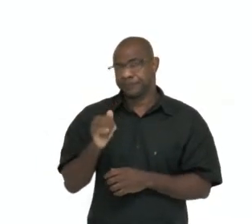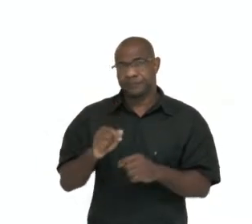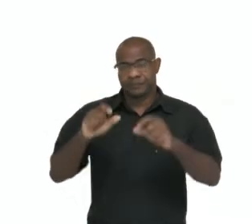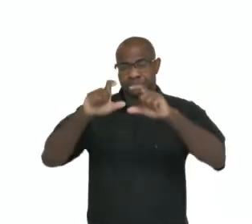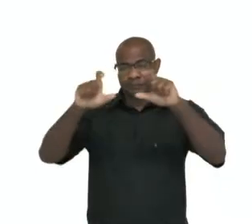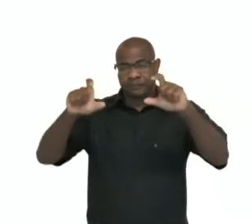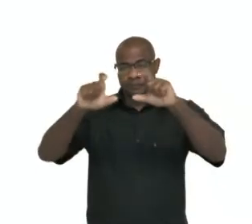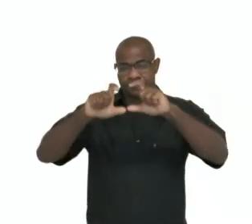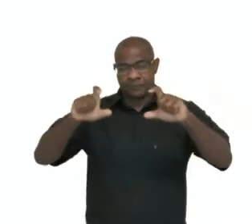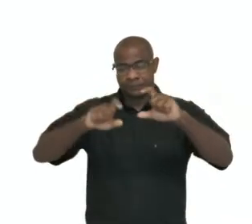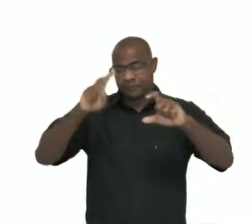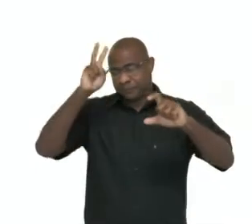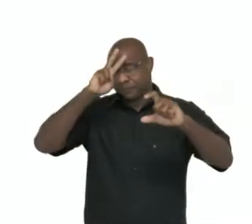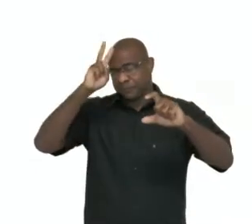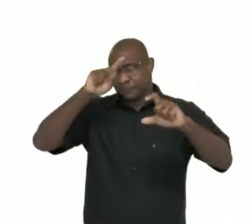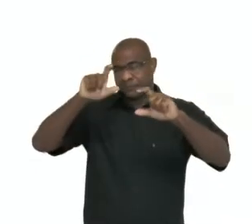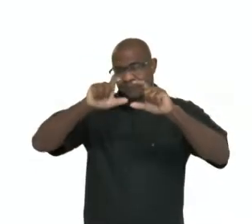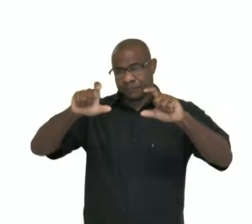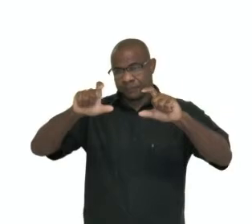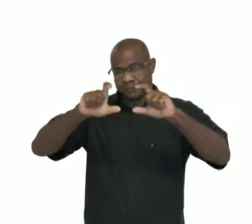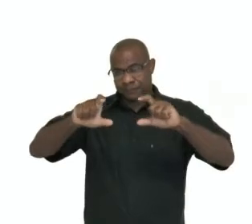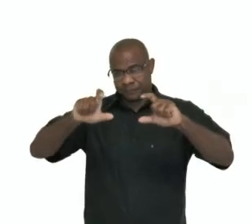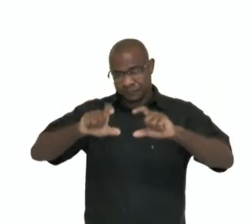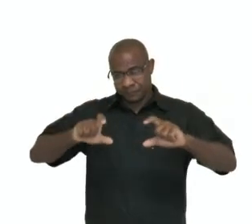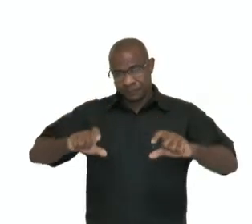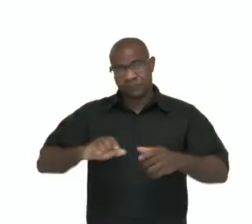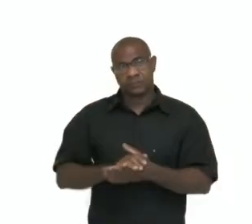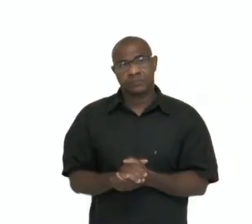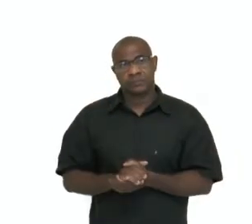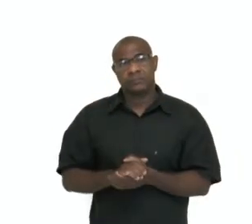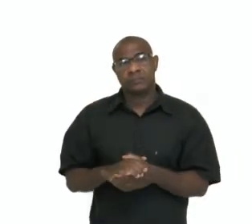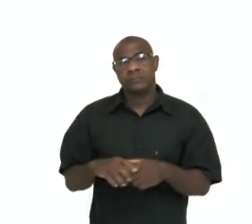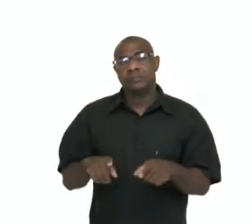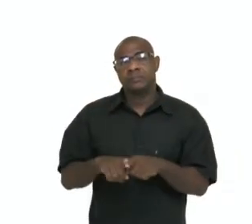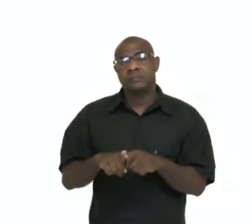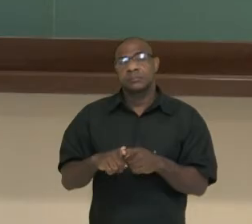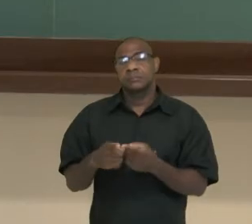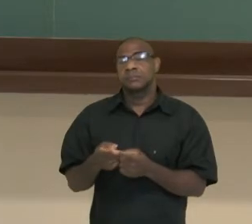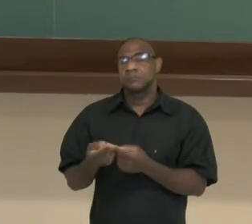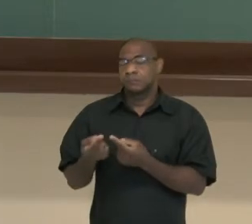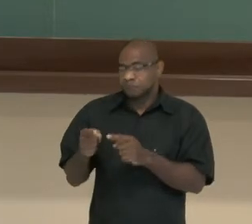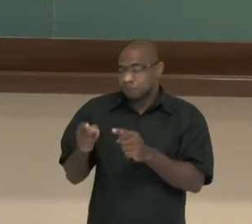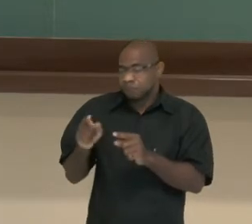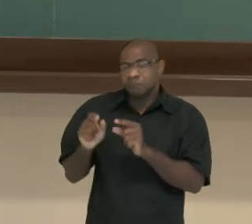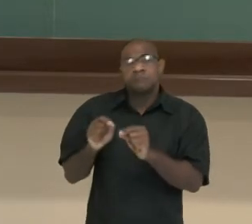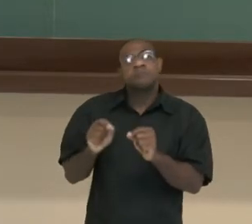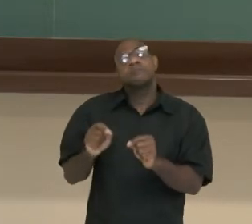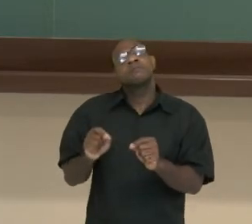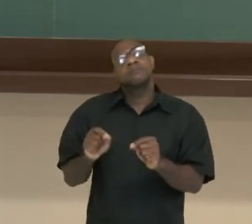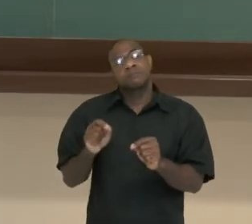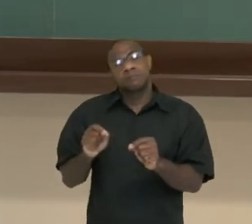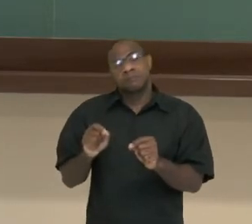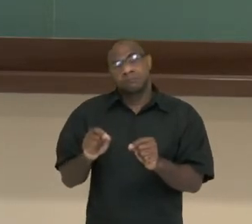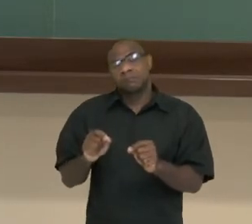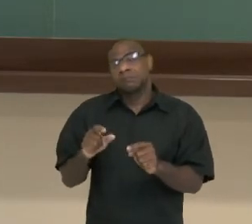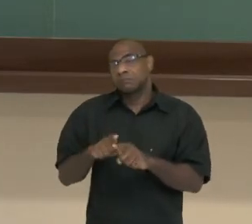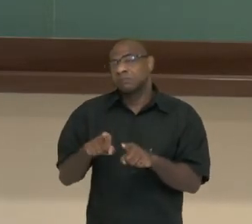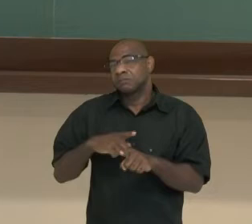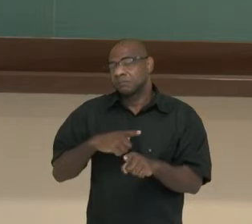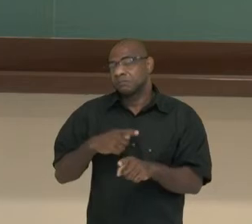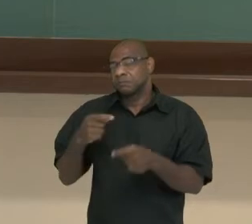vai lembrando as reminiscências, a crítica ao tratamento político dispensado aos povos